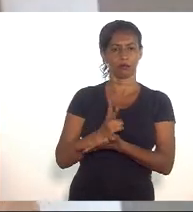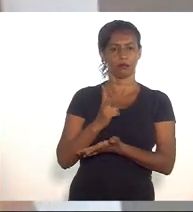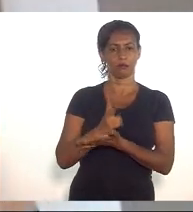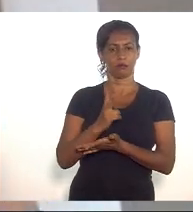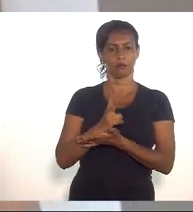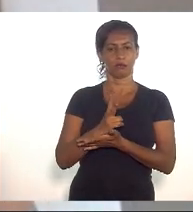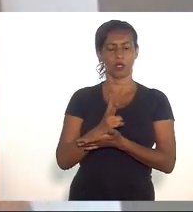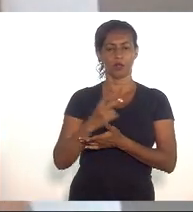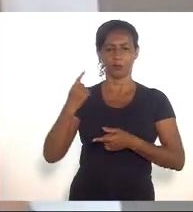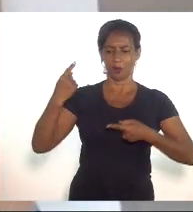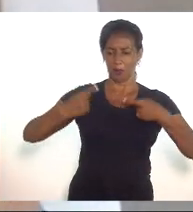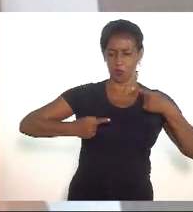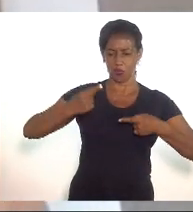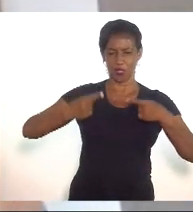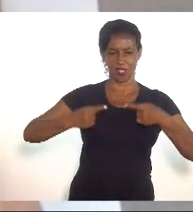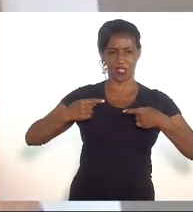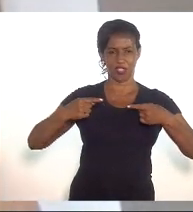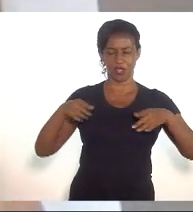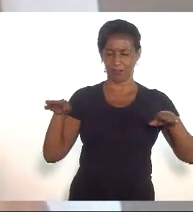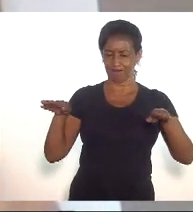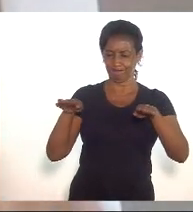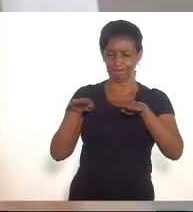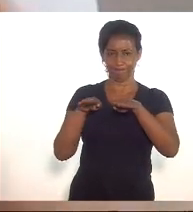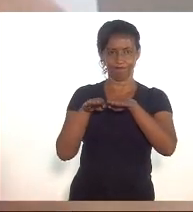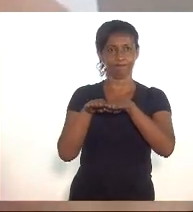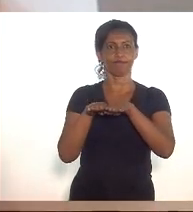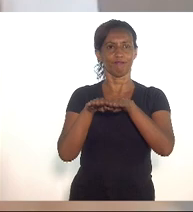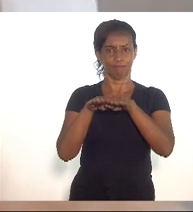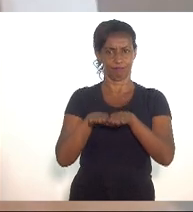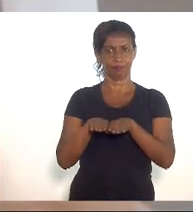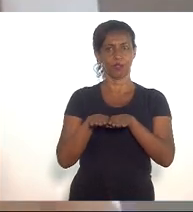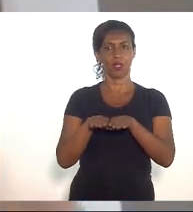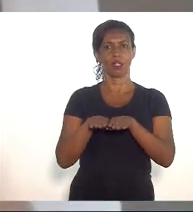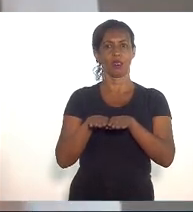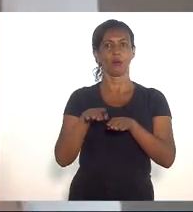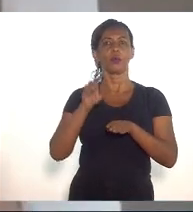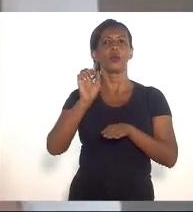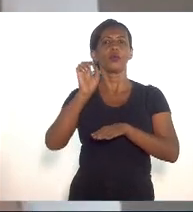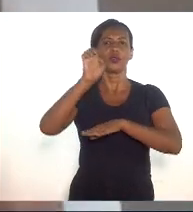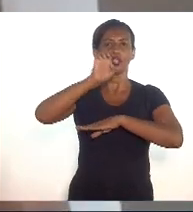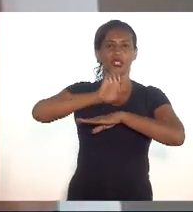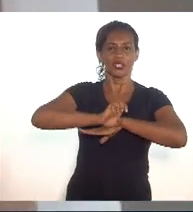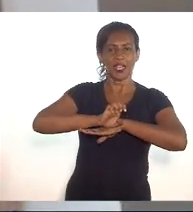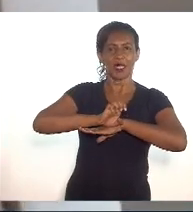uma política alinhada para aquilo que o Estado brasileiro